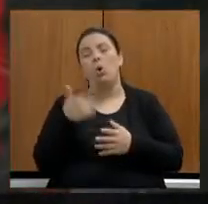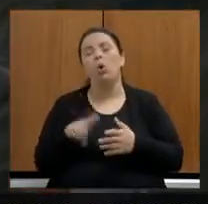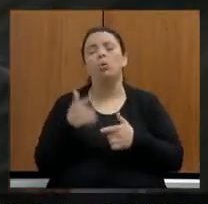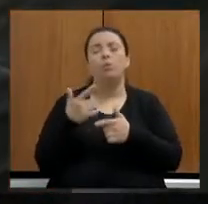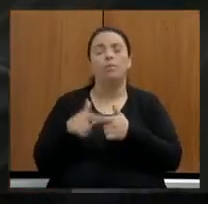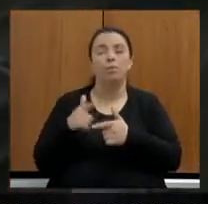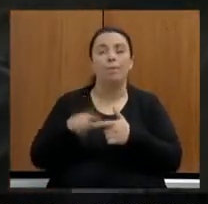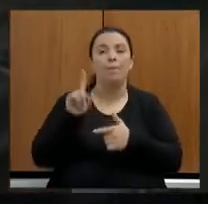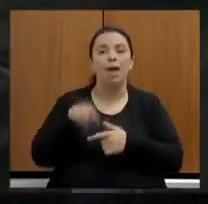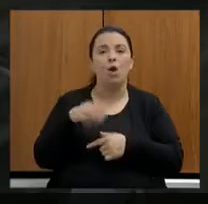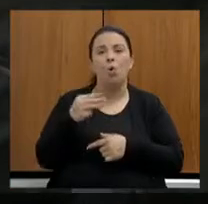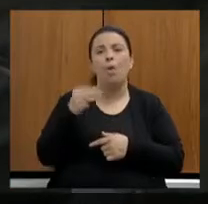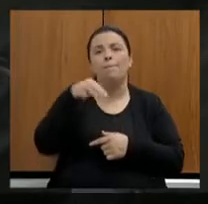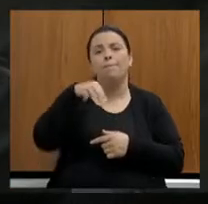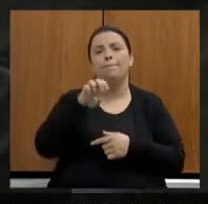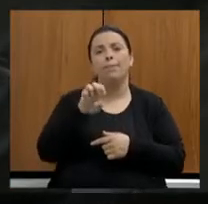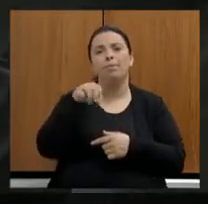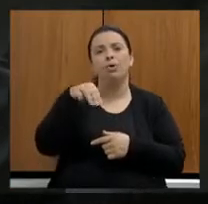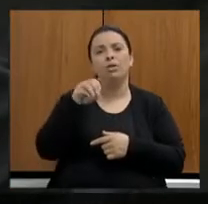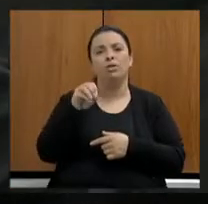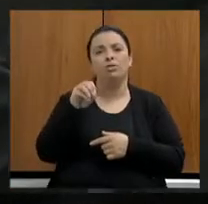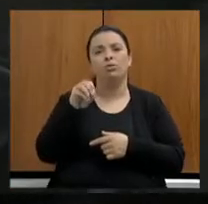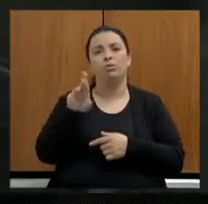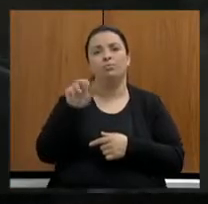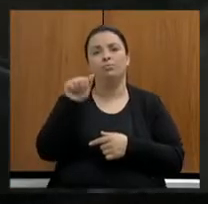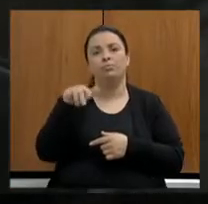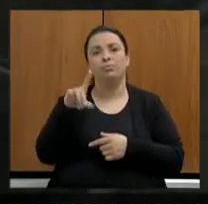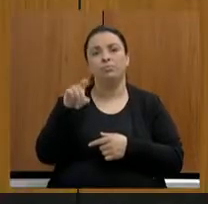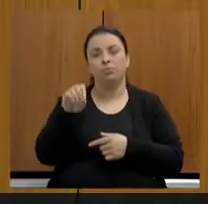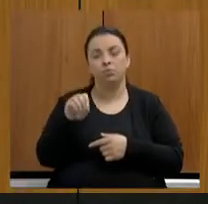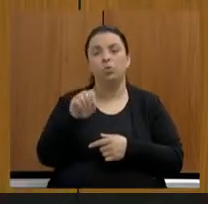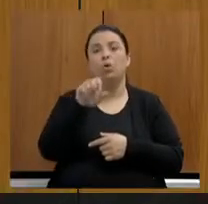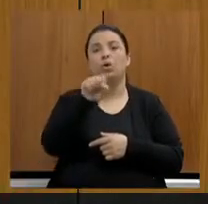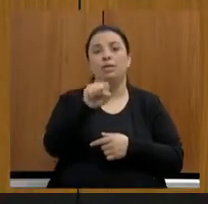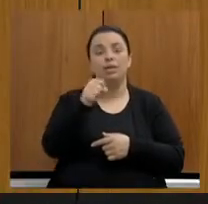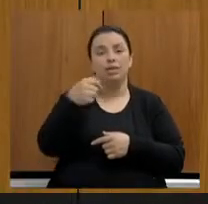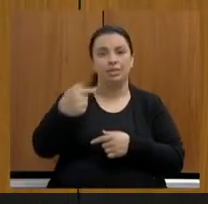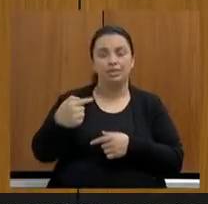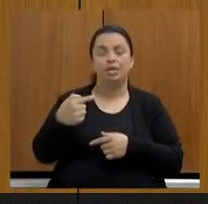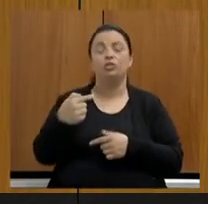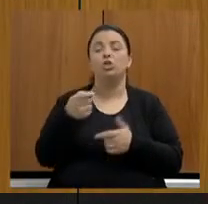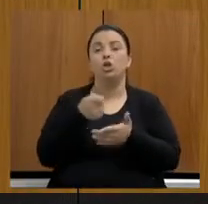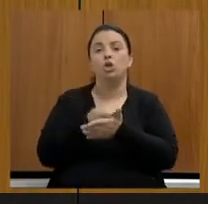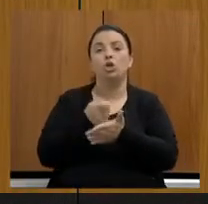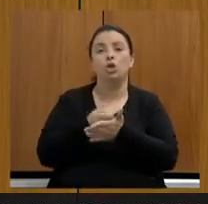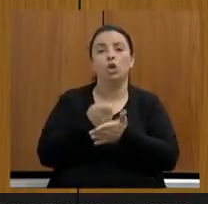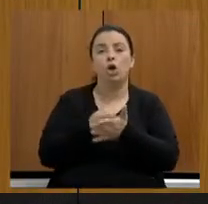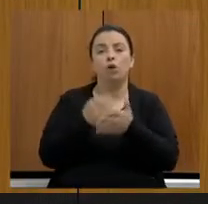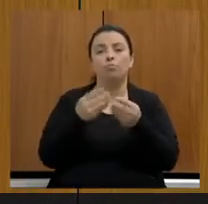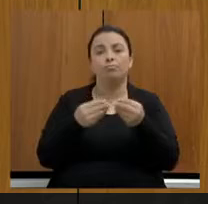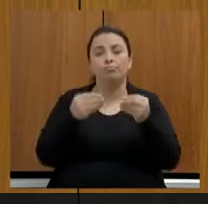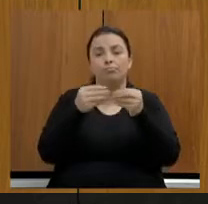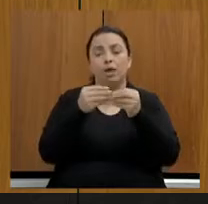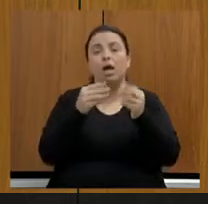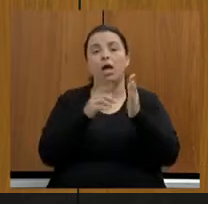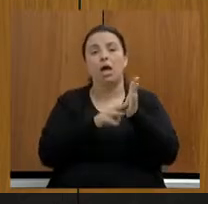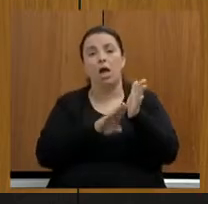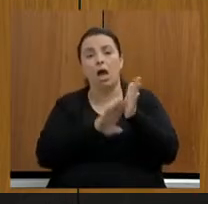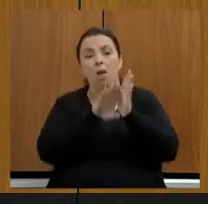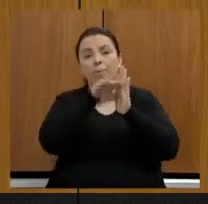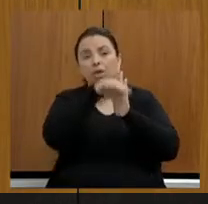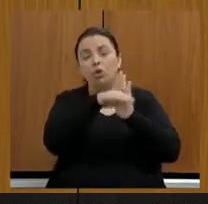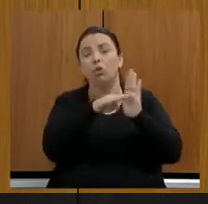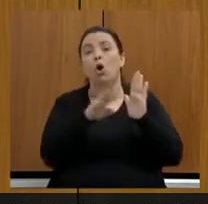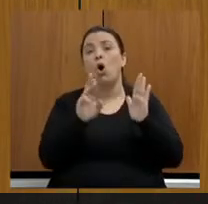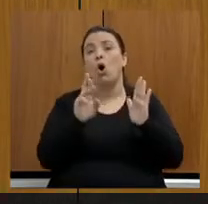é o memorando 87 que cobra toda a reposição da carga horária do período da onda roxa das auxiliares de serviço Educação